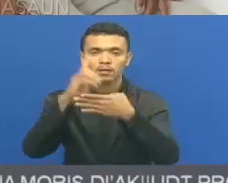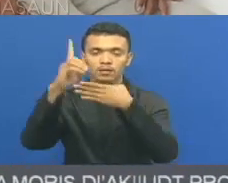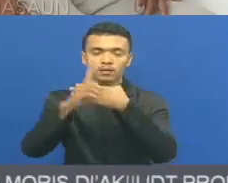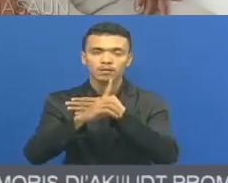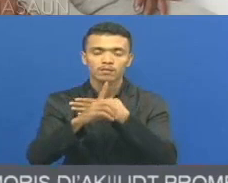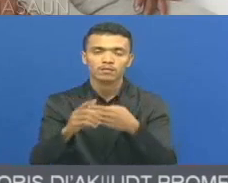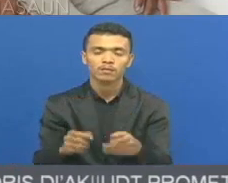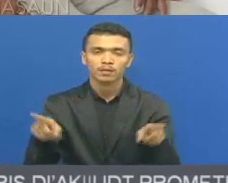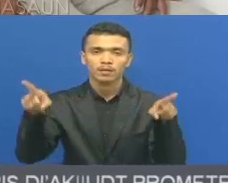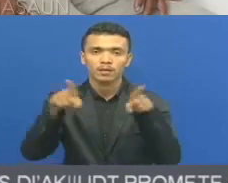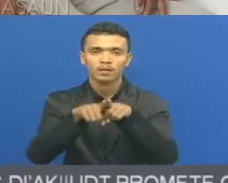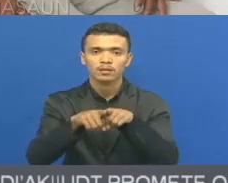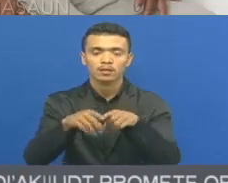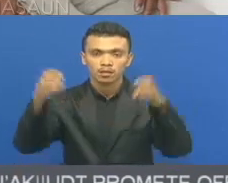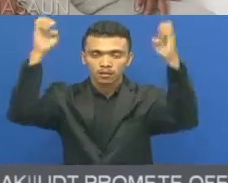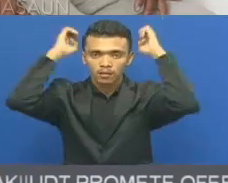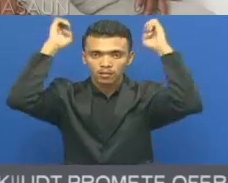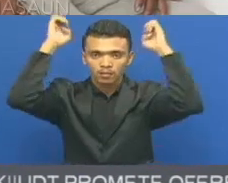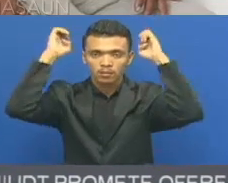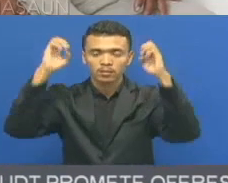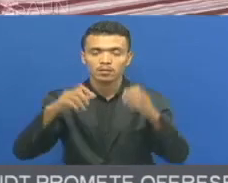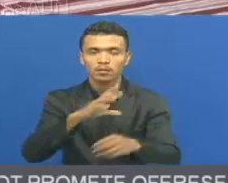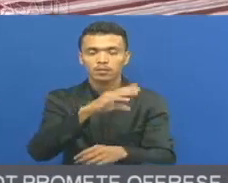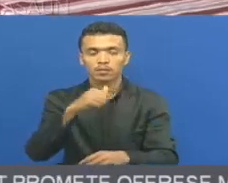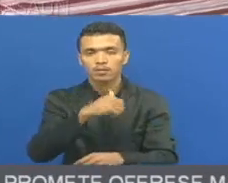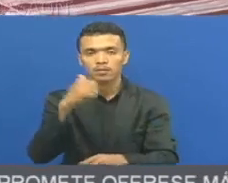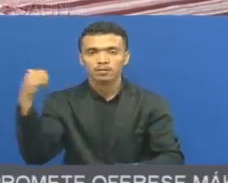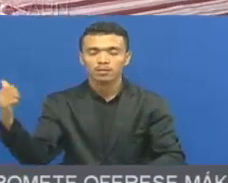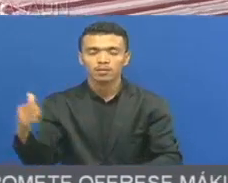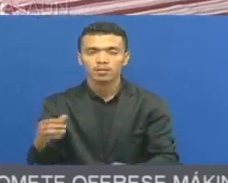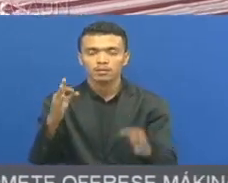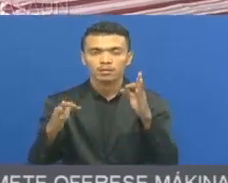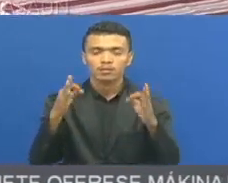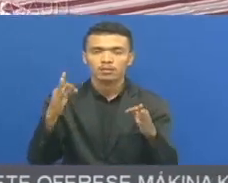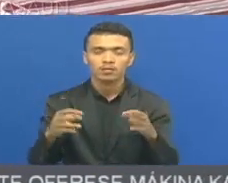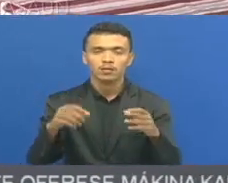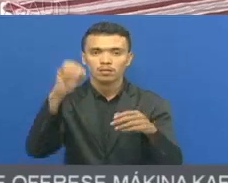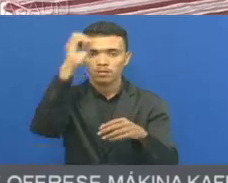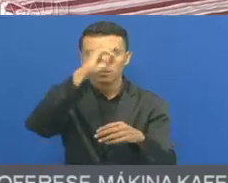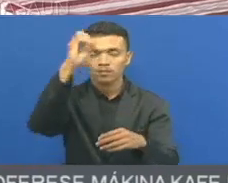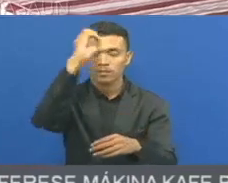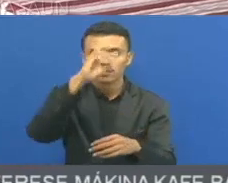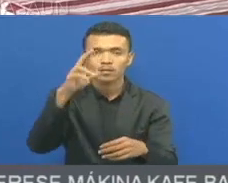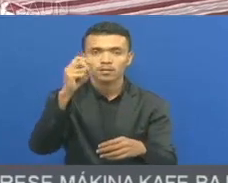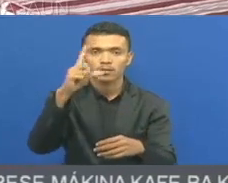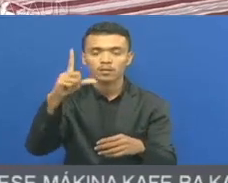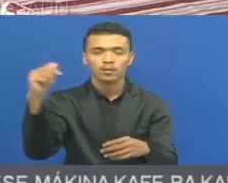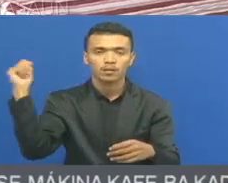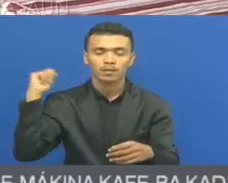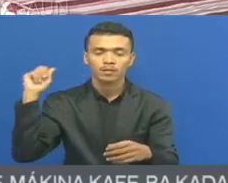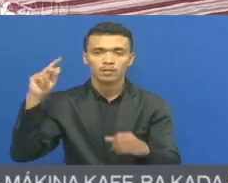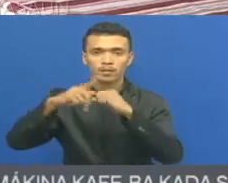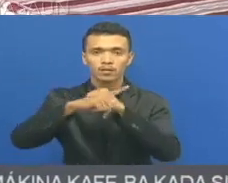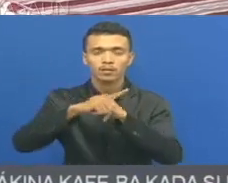infraestrutura básica anessa, educação sódi no selo tan. Entretanto, durante a observação artatelinha durante a campanha